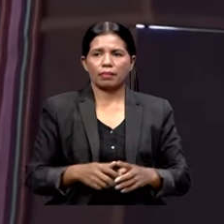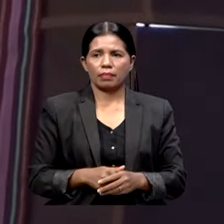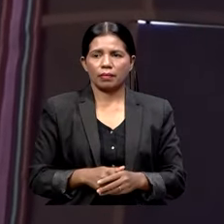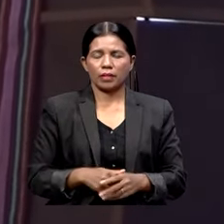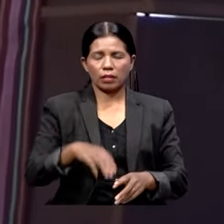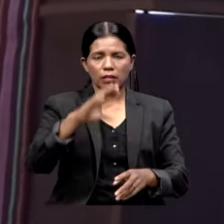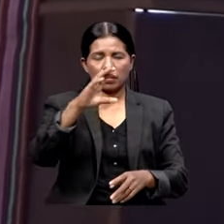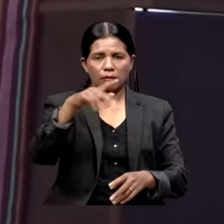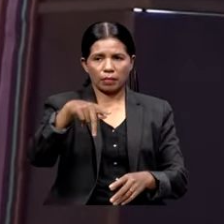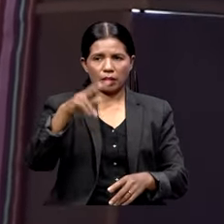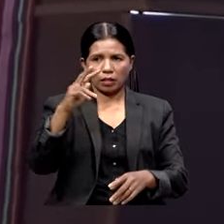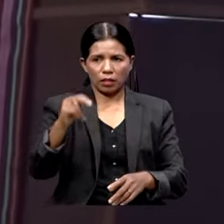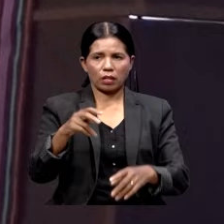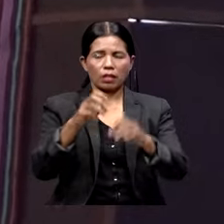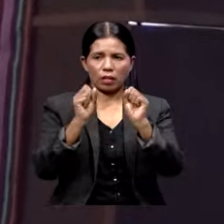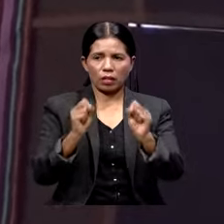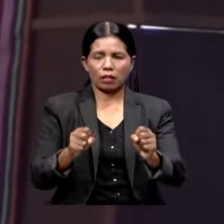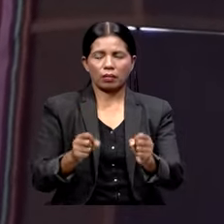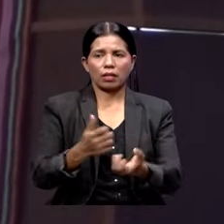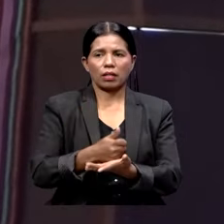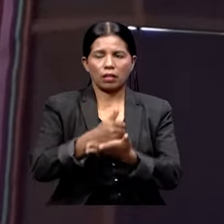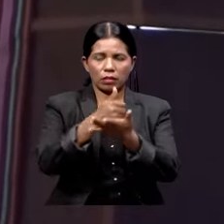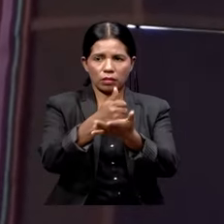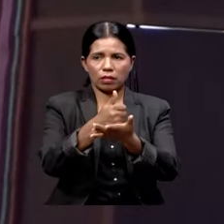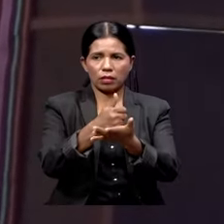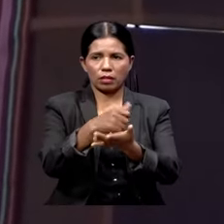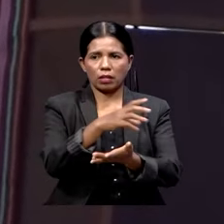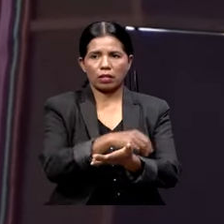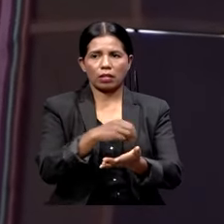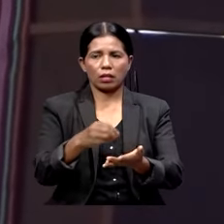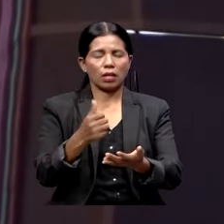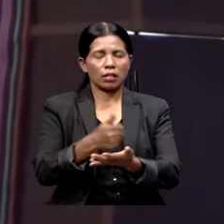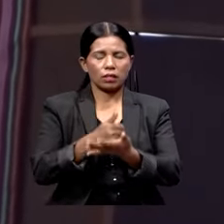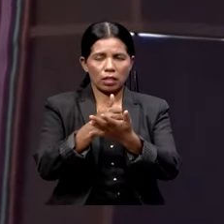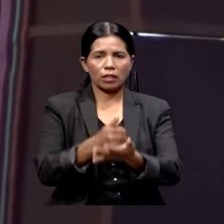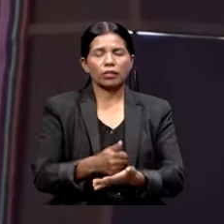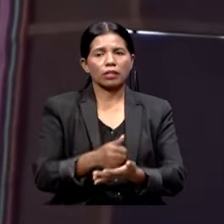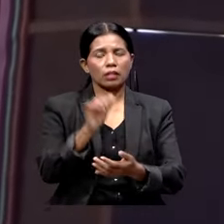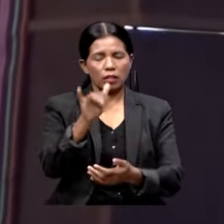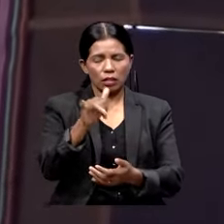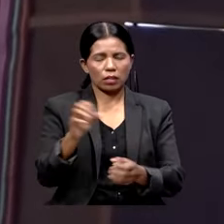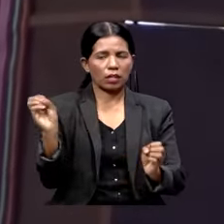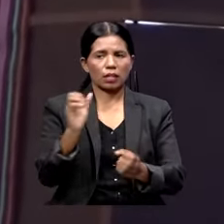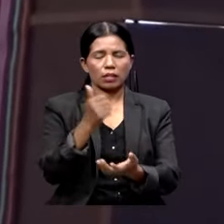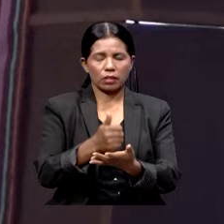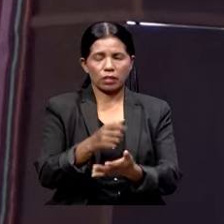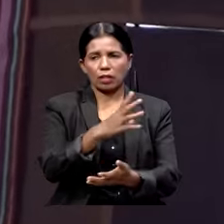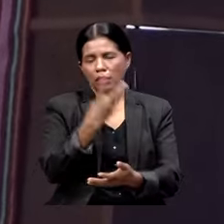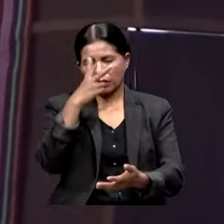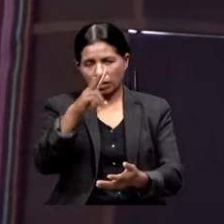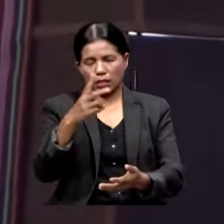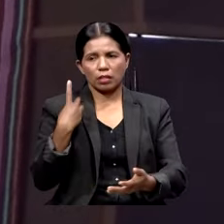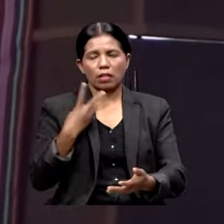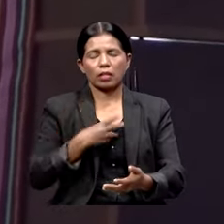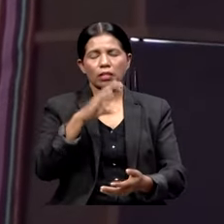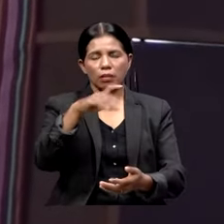CPI, para que ele apoie, ele aceita ou não aceita, por si levamento CPI na parede, para